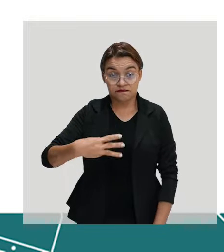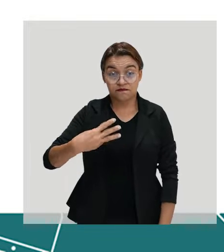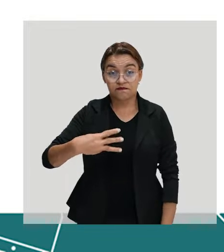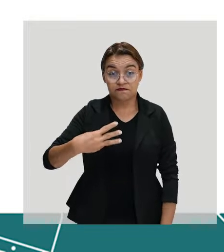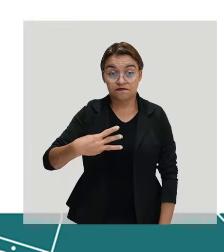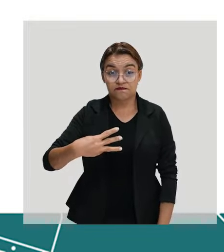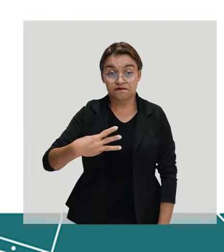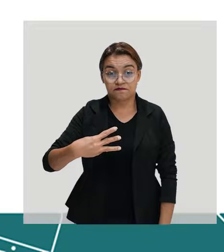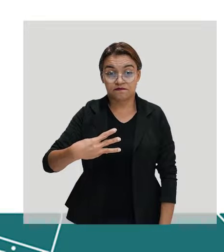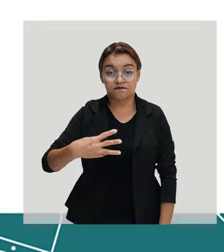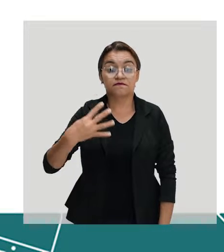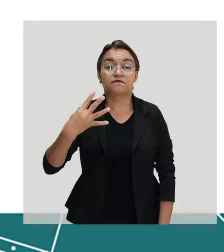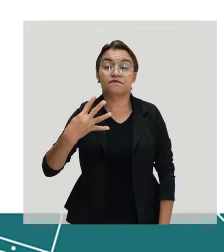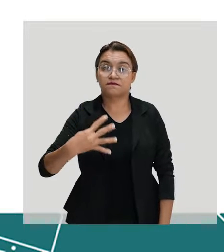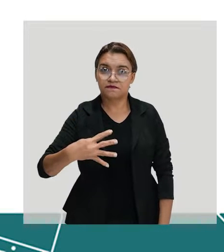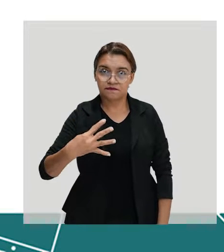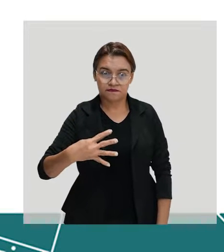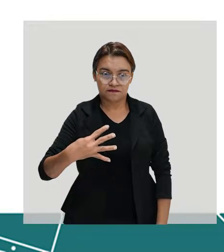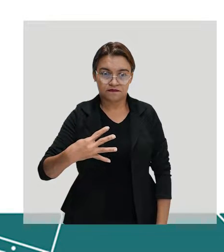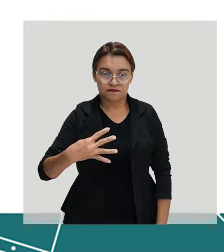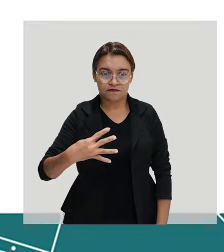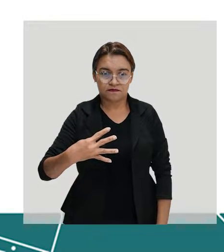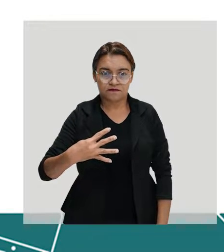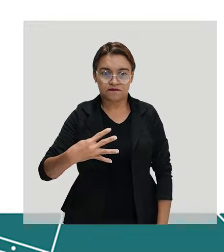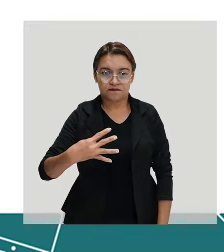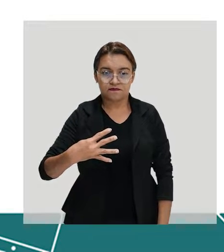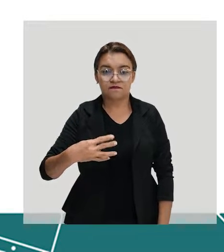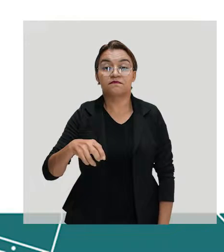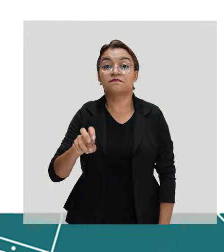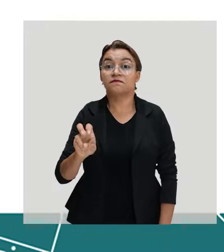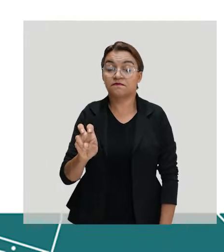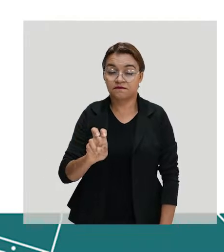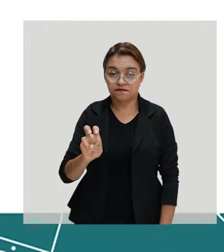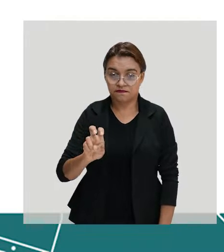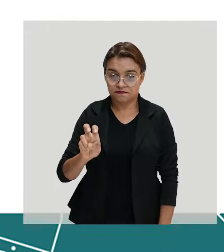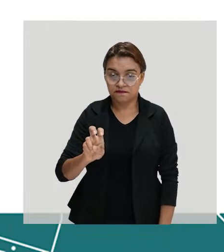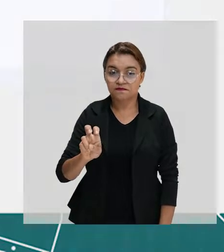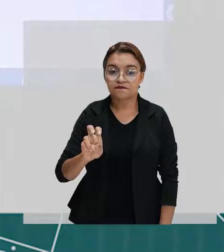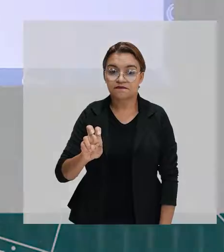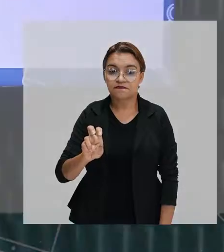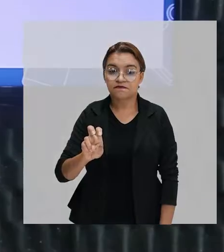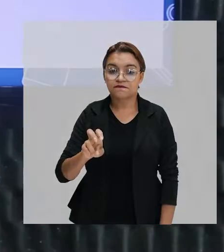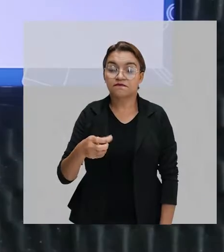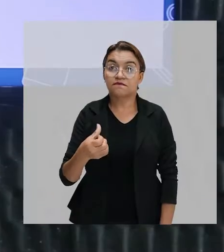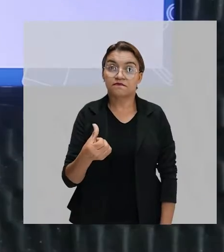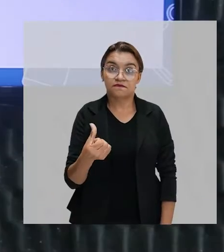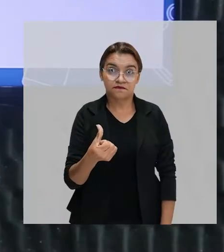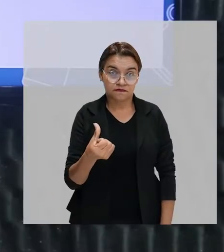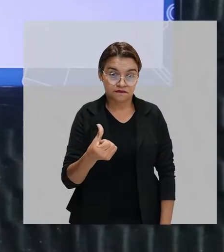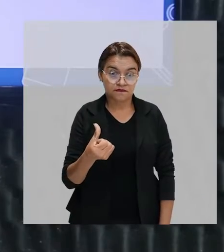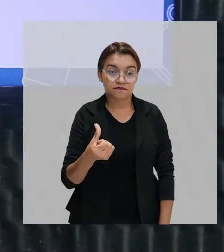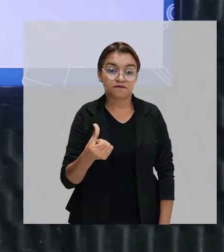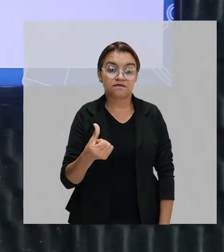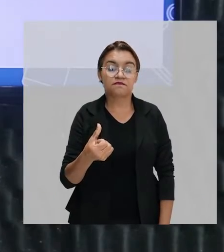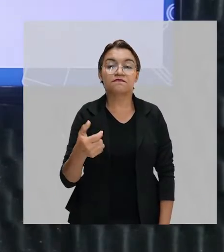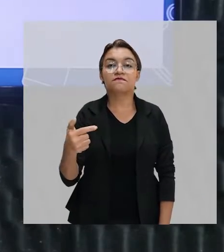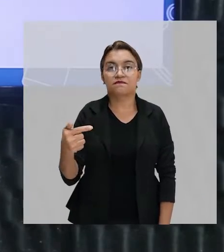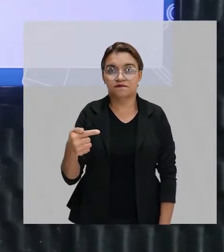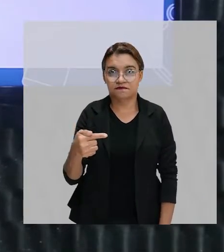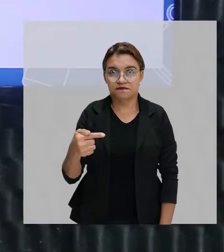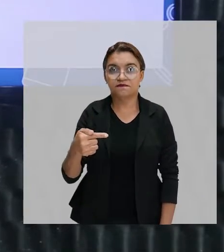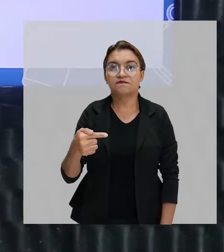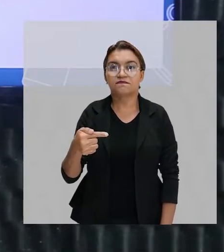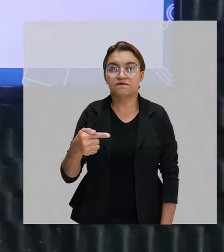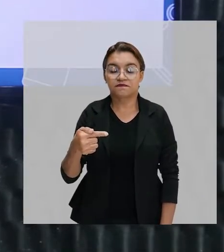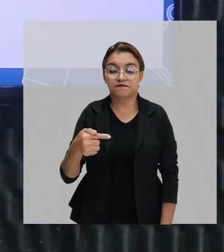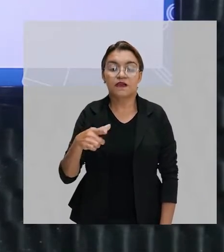atividade física exercicio físico capacidades físicas aptidão física